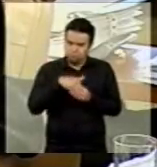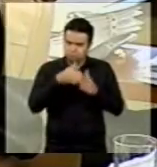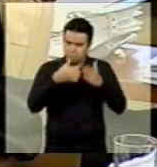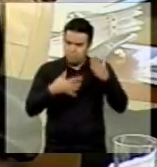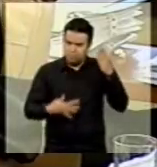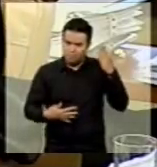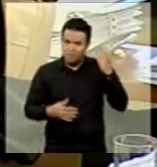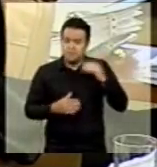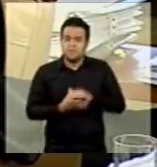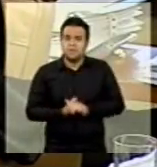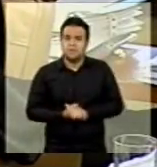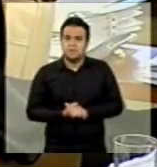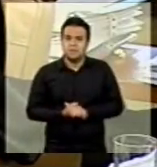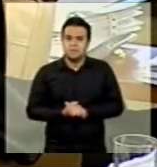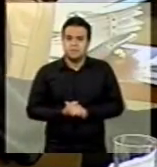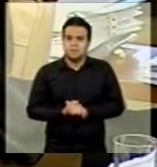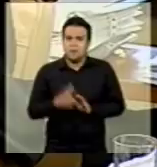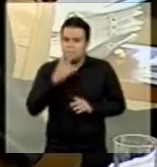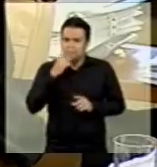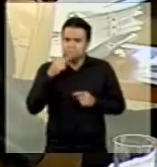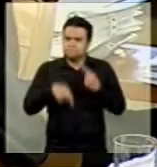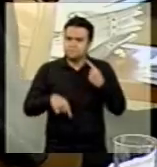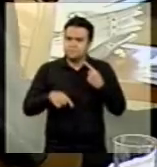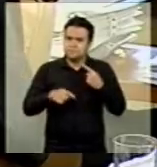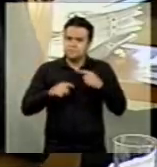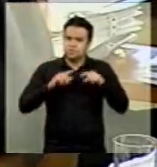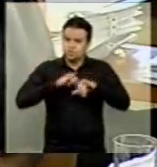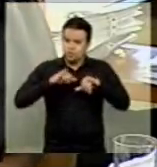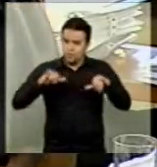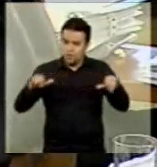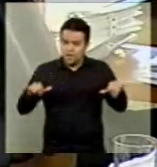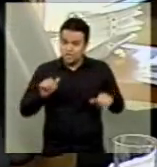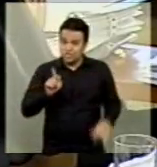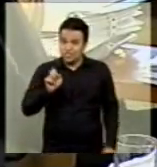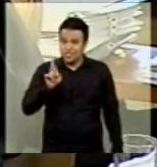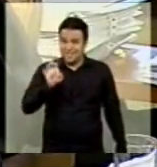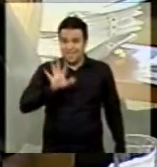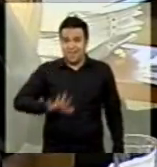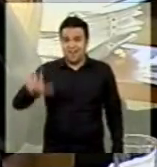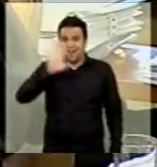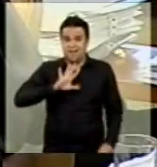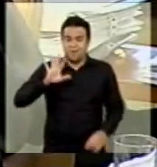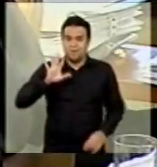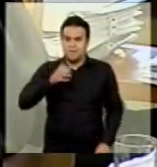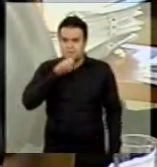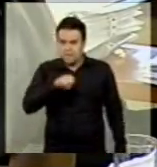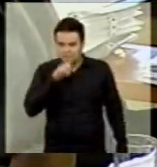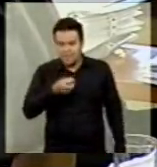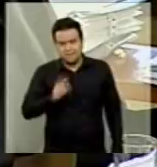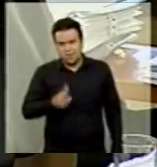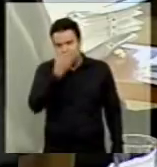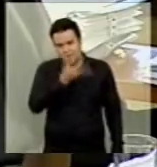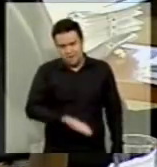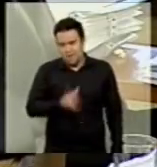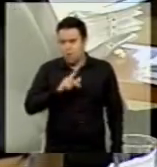não é bem aquilo que está sendo divulgado. O que está divulgado, o que eu digo na imprensa em geral, não aqui por Vossa Excelência